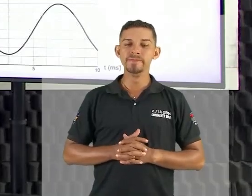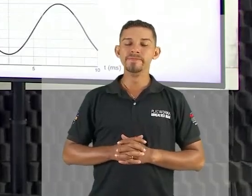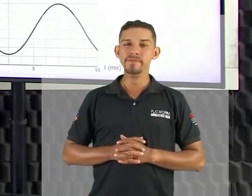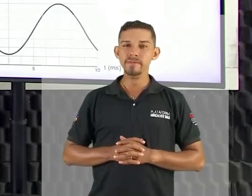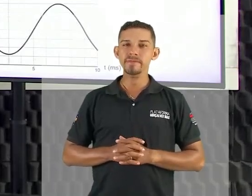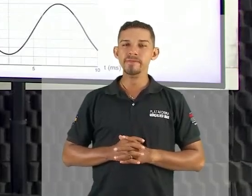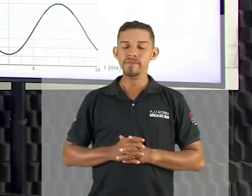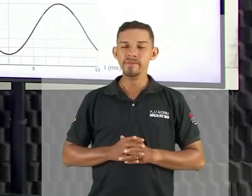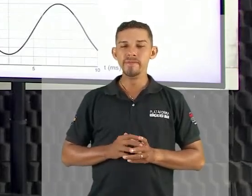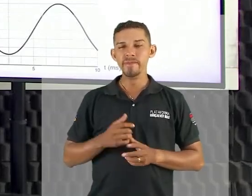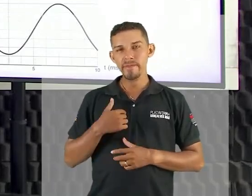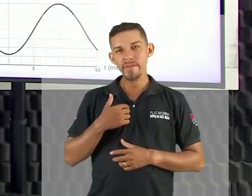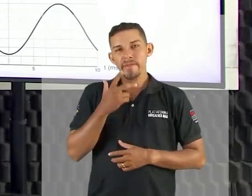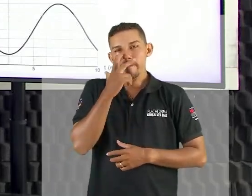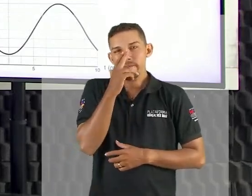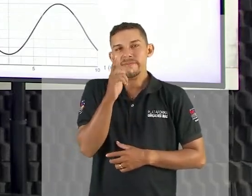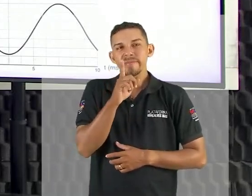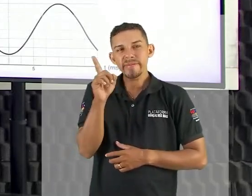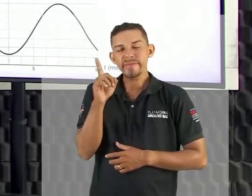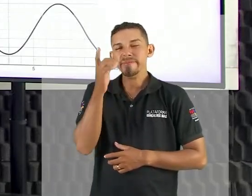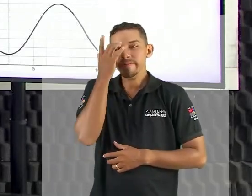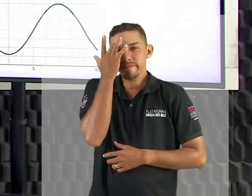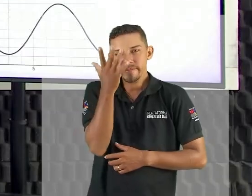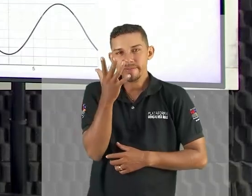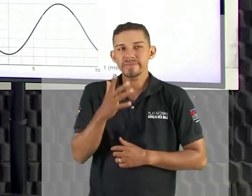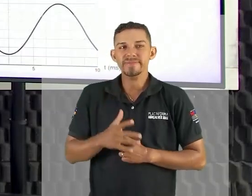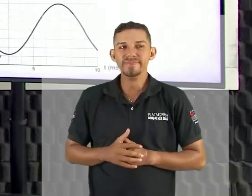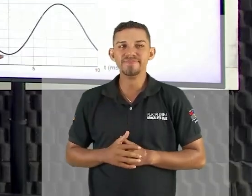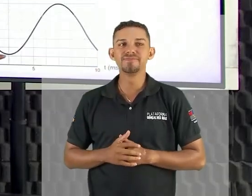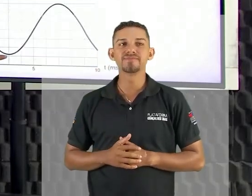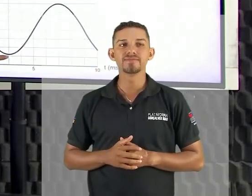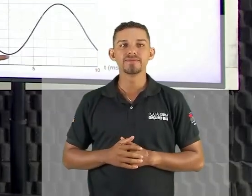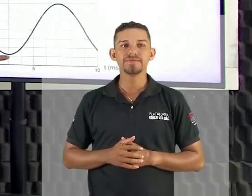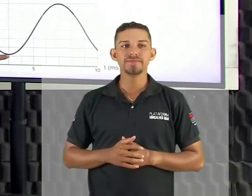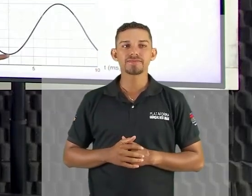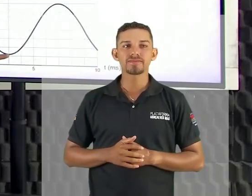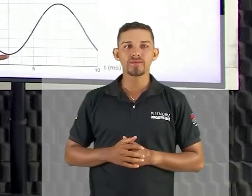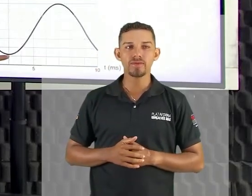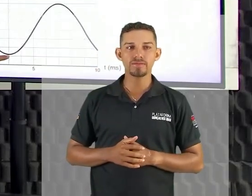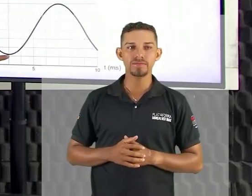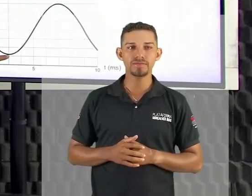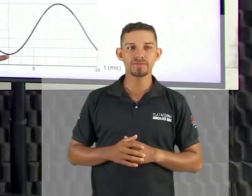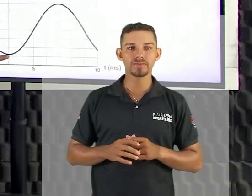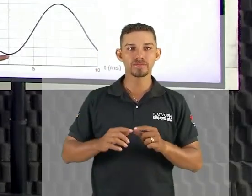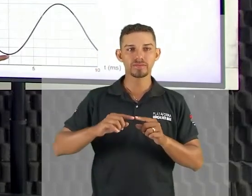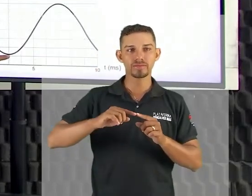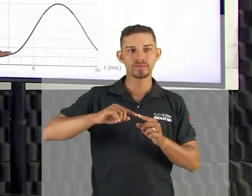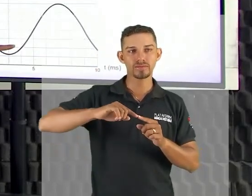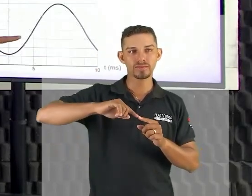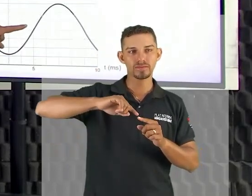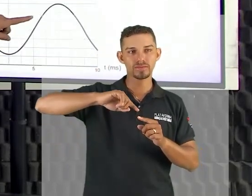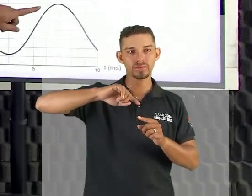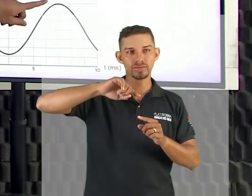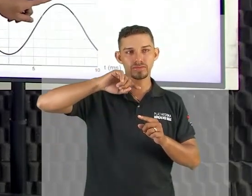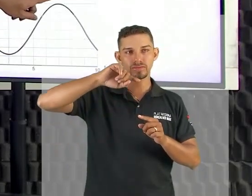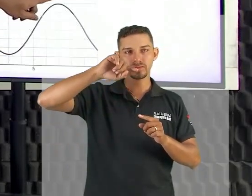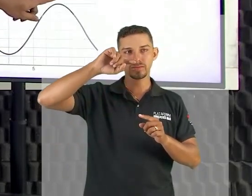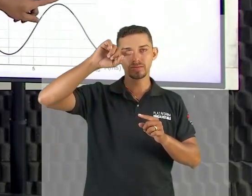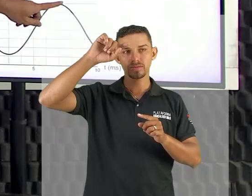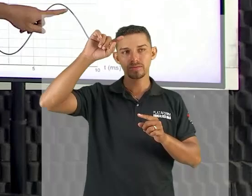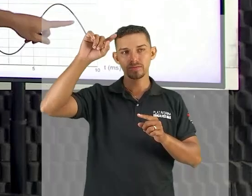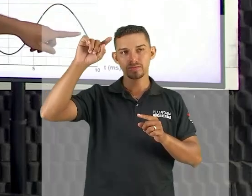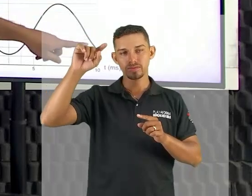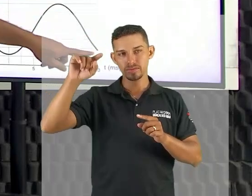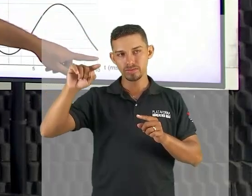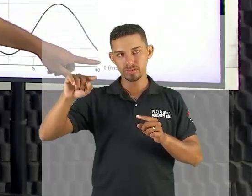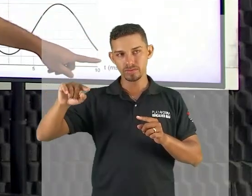aqui tá fácil uma oscilação completa ó tá lá embaixo o sinal vai lá para